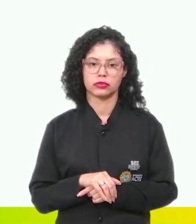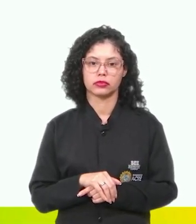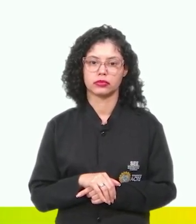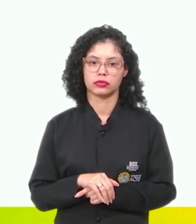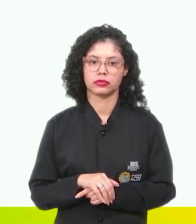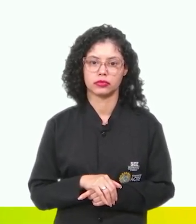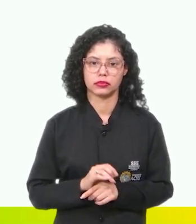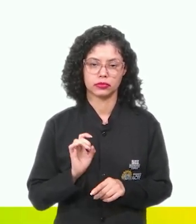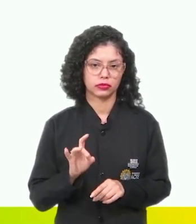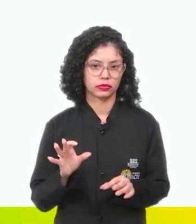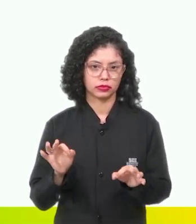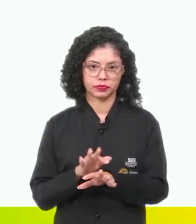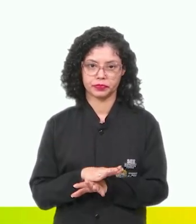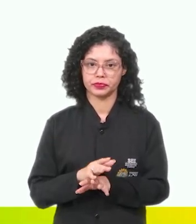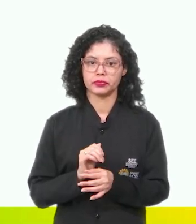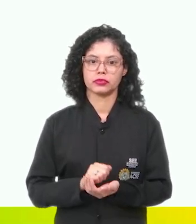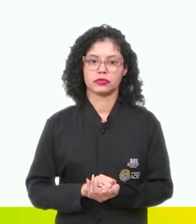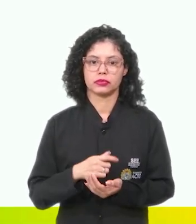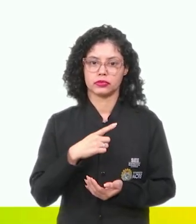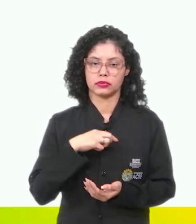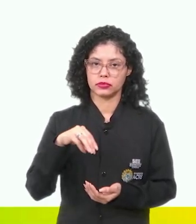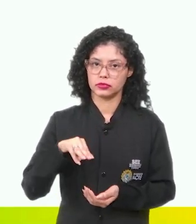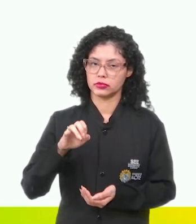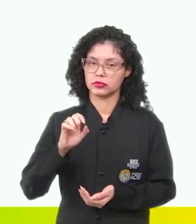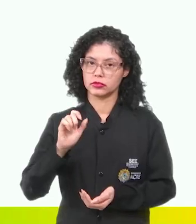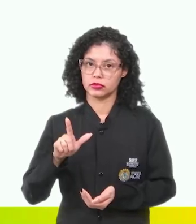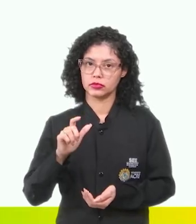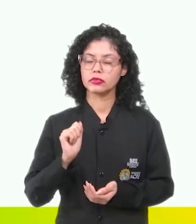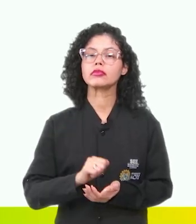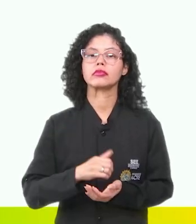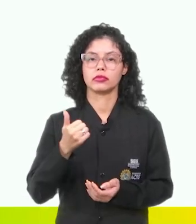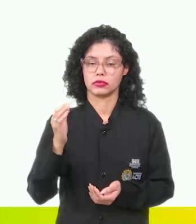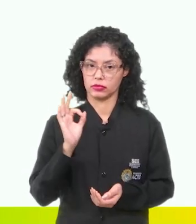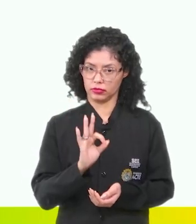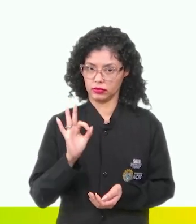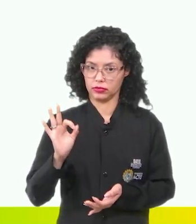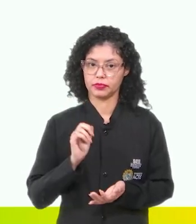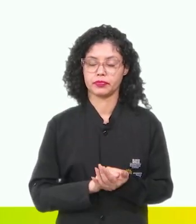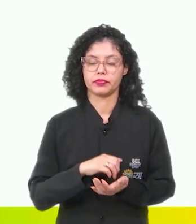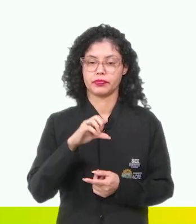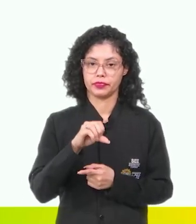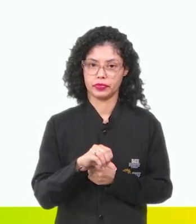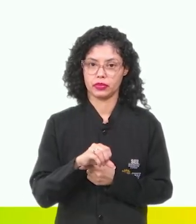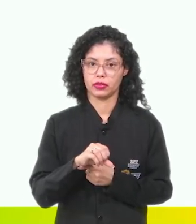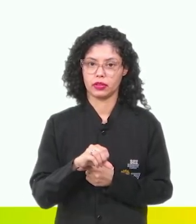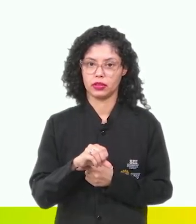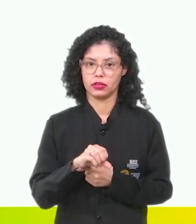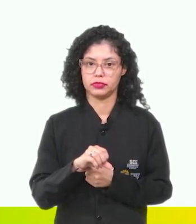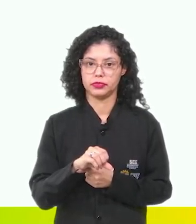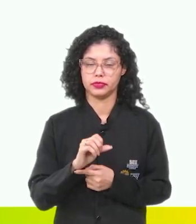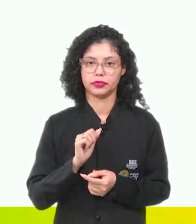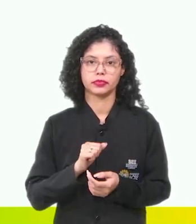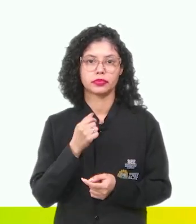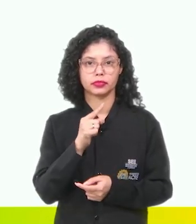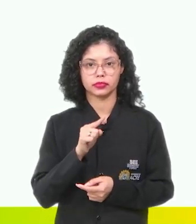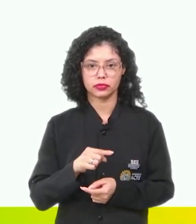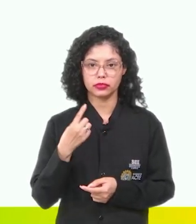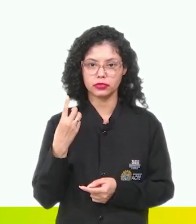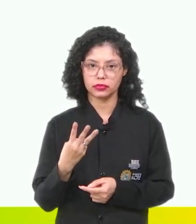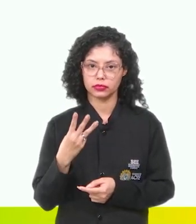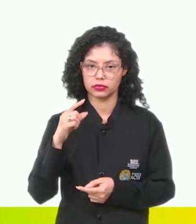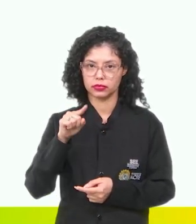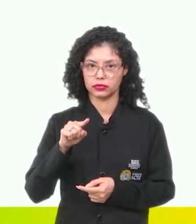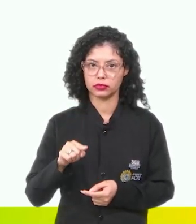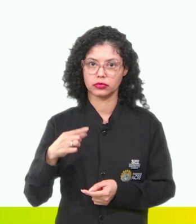vez. Pronto. Então, o Mendel, ele achou uma proporção, que é 9 para 3, para